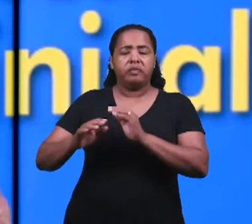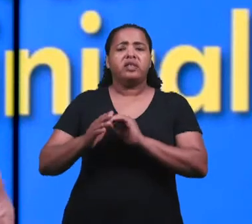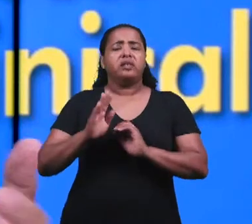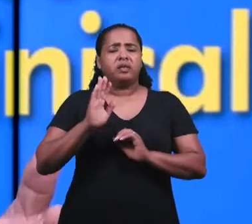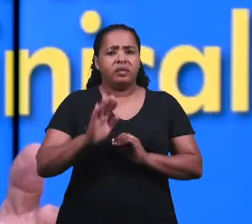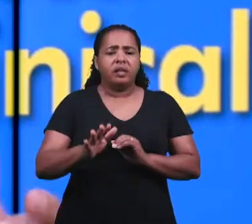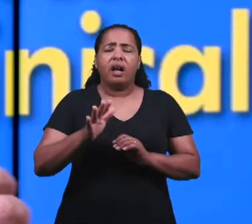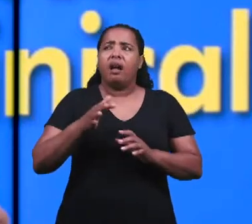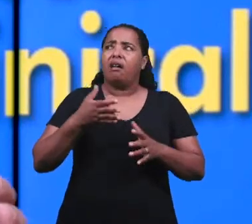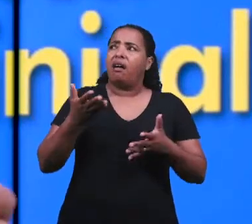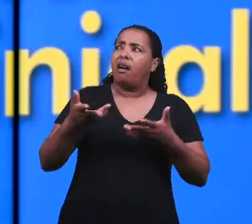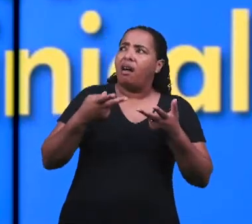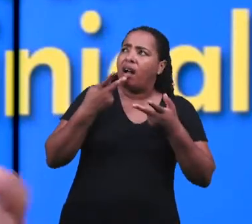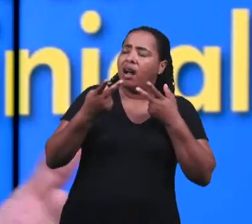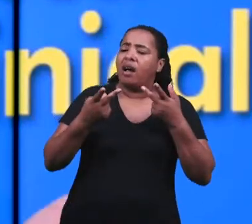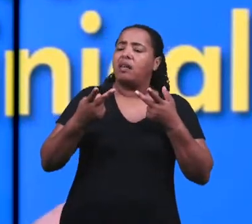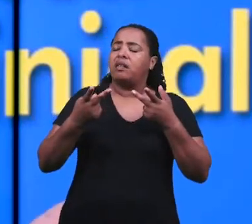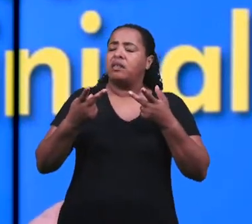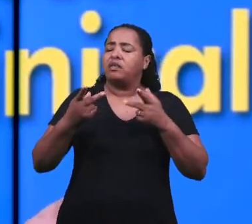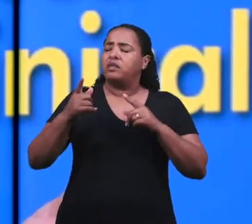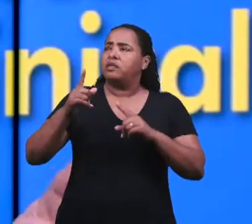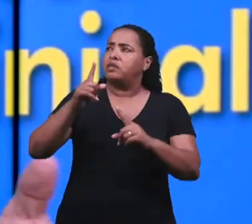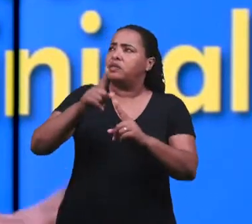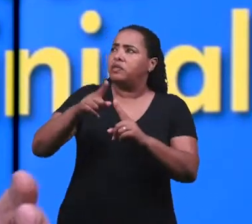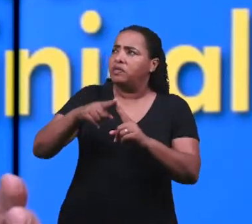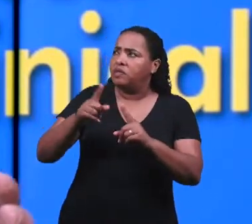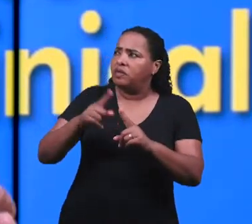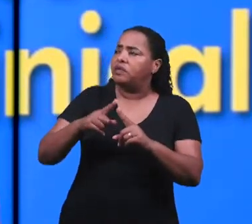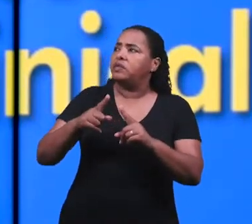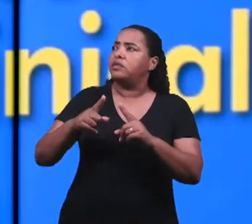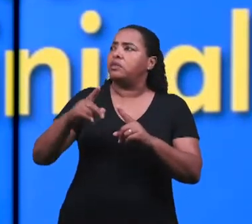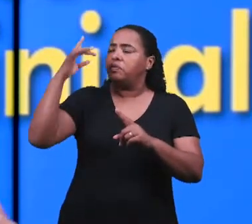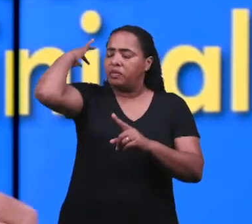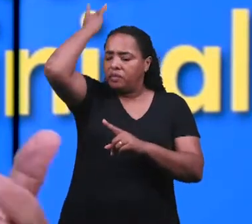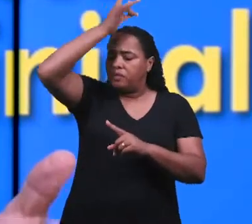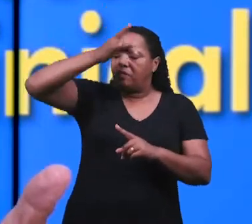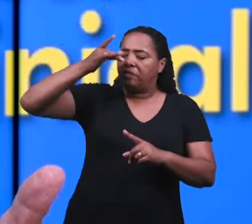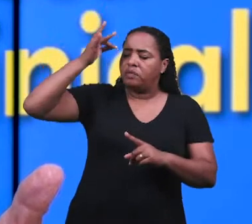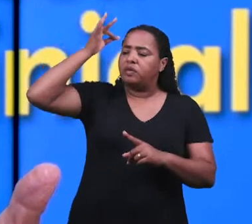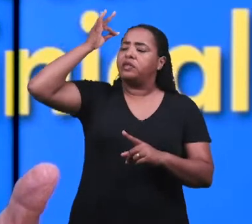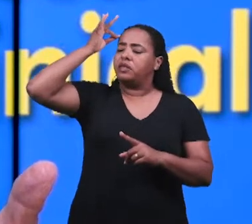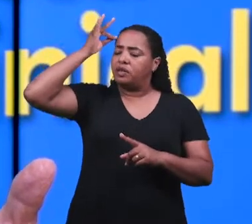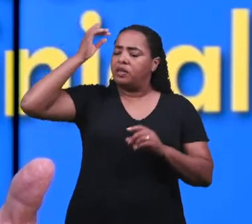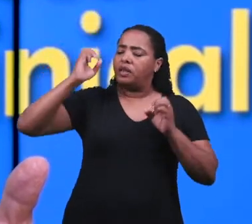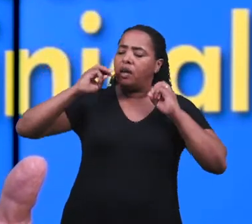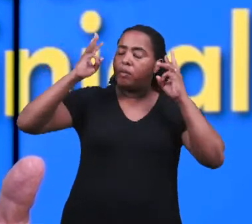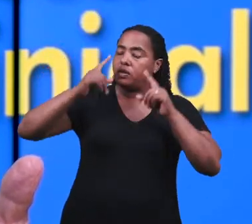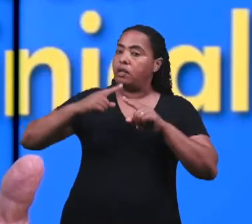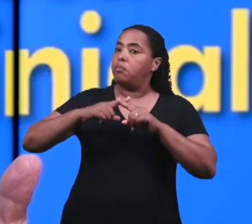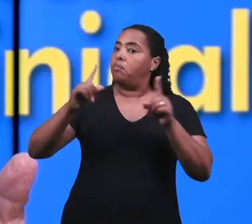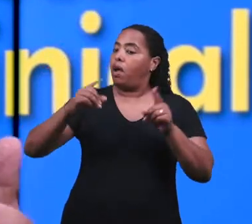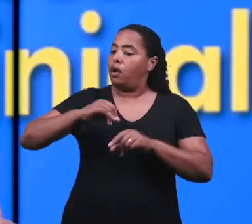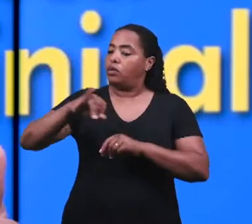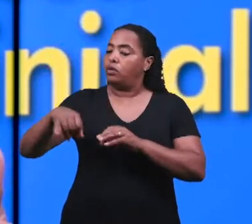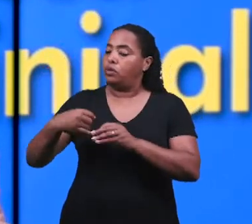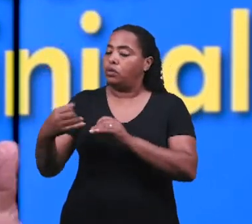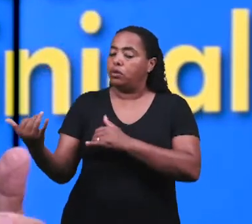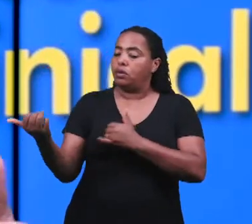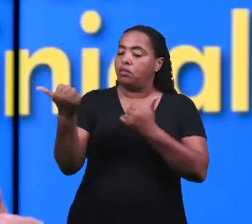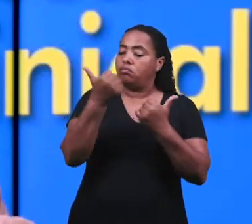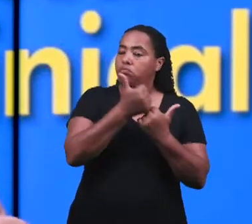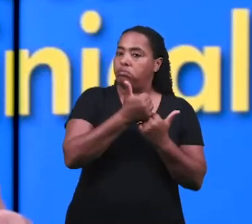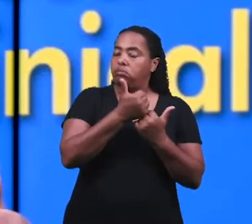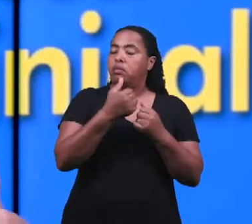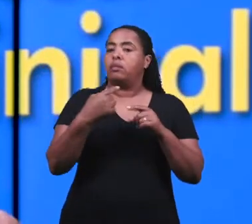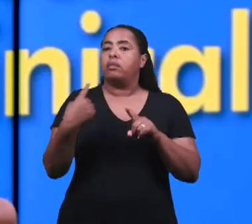a comentar sobre isso, não, mas o tipo do Espírito Santo é Moisés. Não, Josué ali, ele assume a tipologia do Espírito Santo, como o André muito